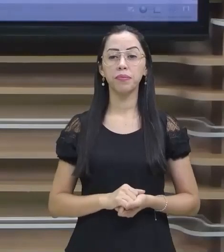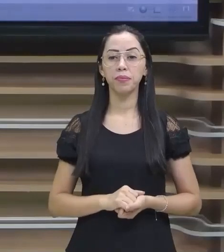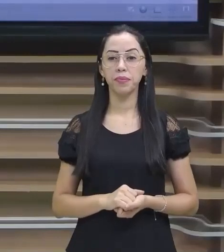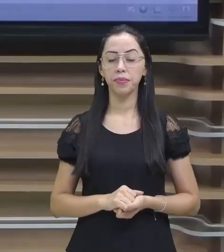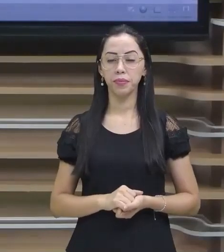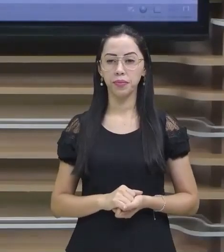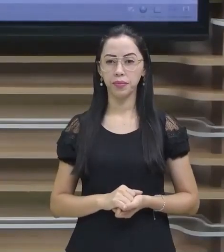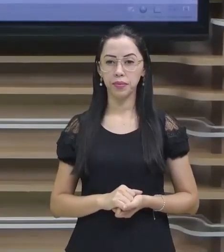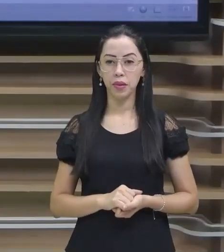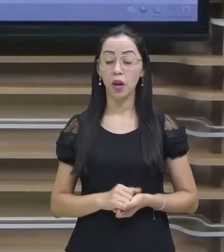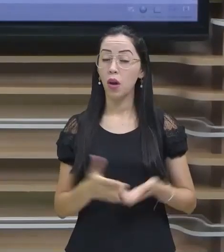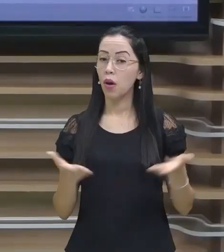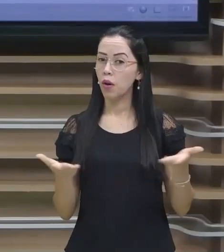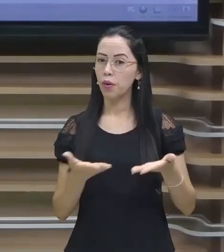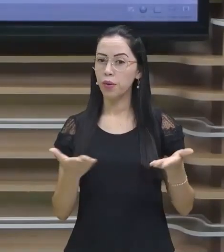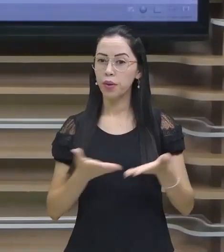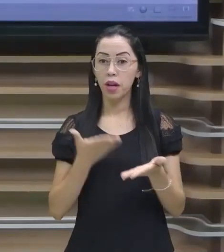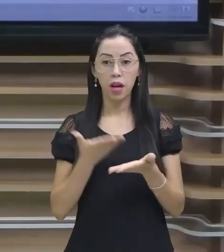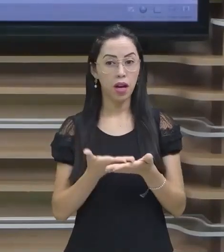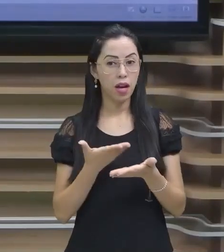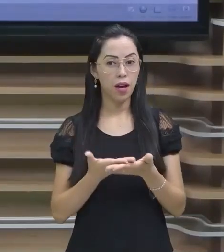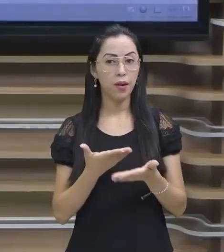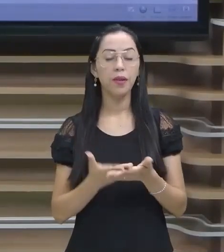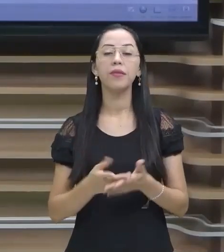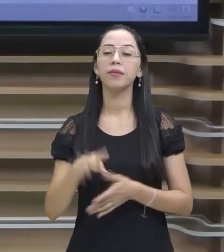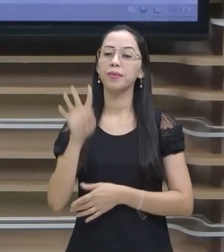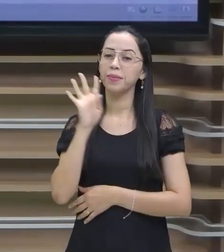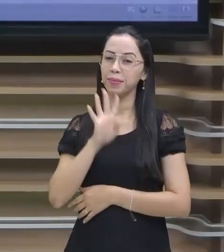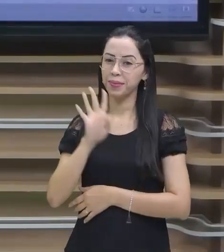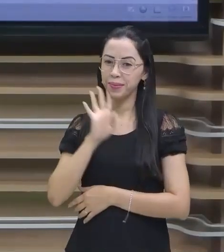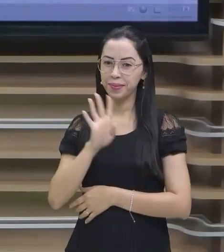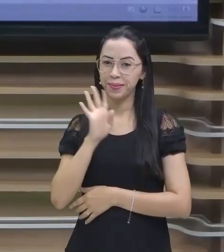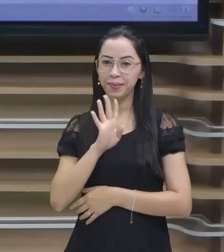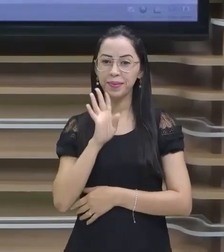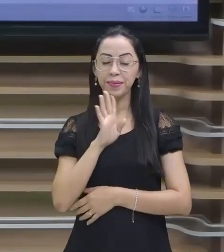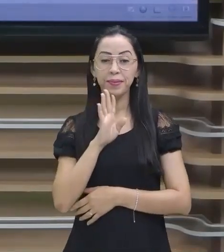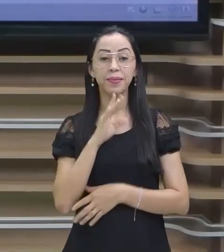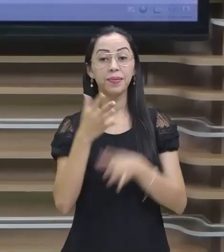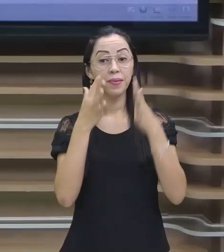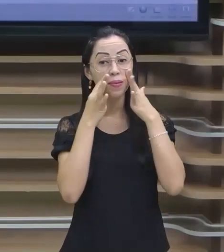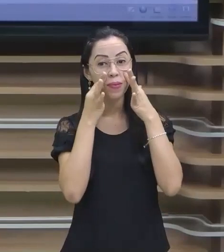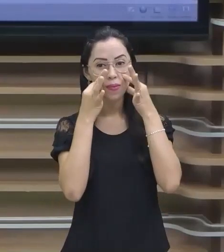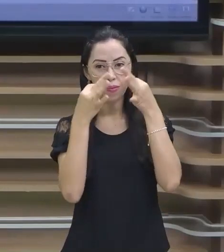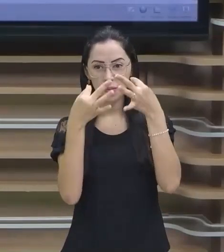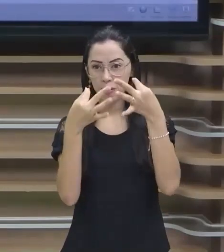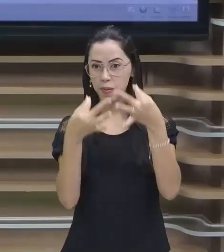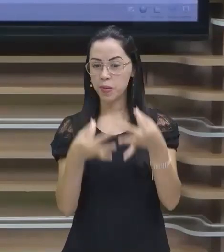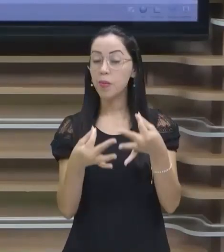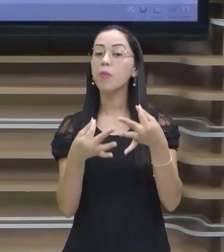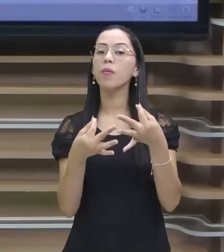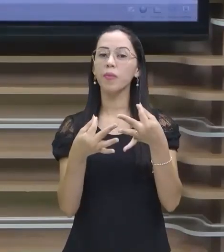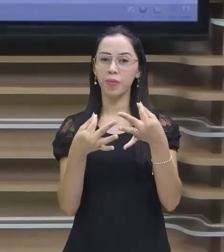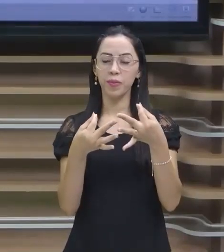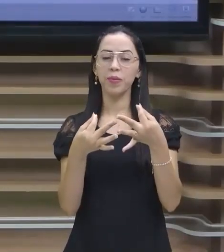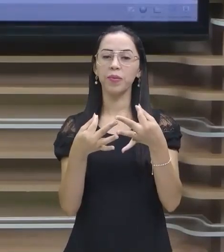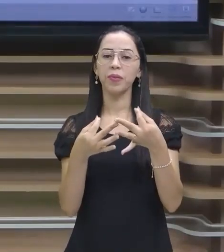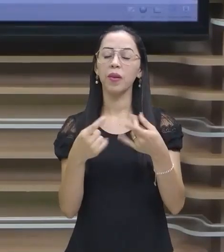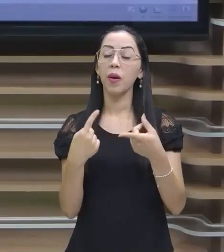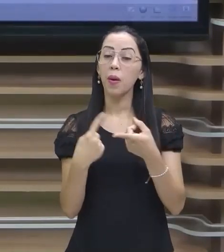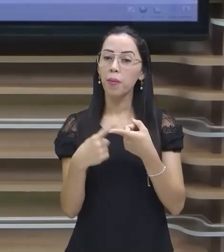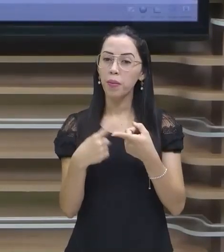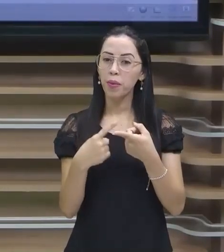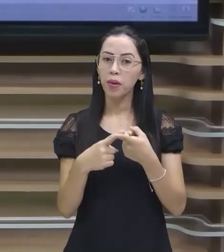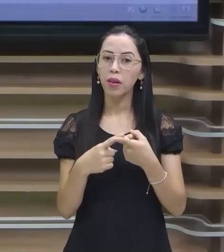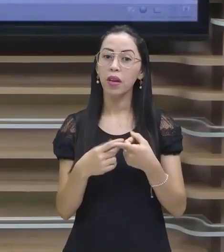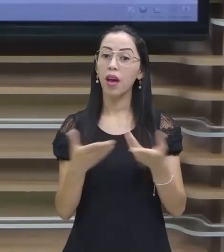A nossa aula de hoje vai ser bem legal, bem interessante, então fique atento, fique bem ligado, porque é